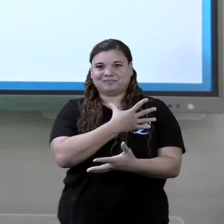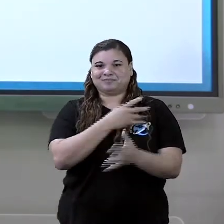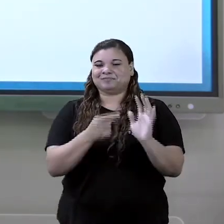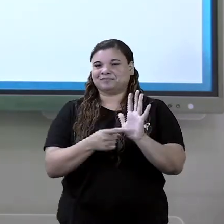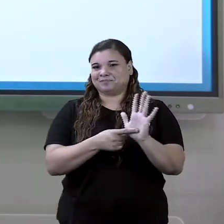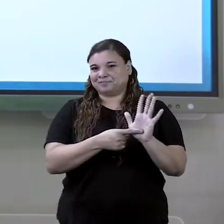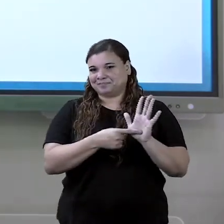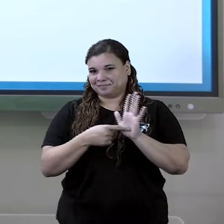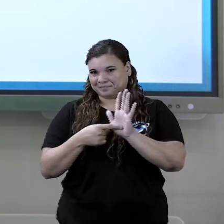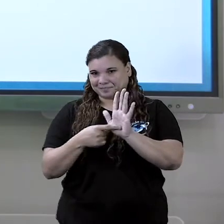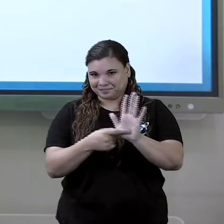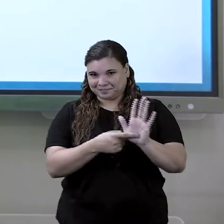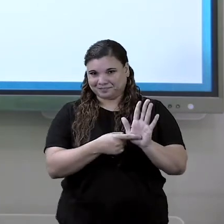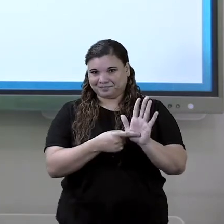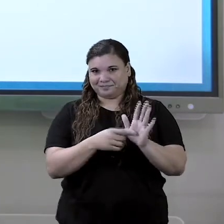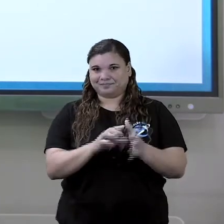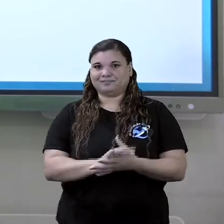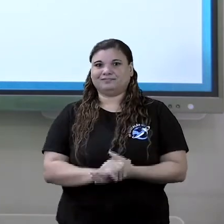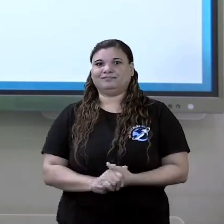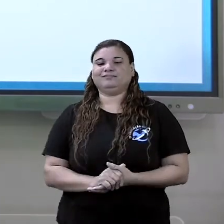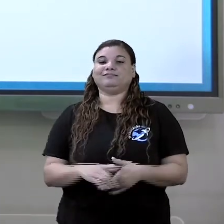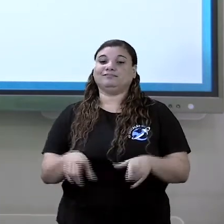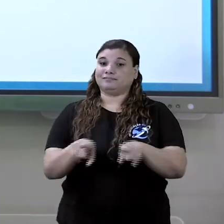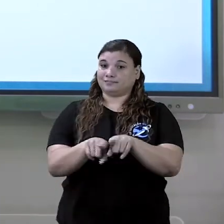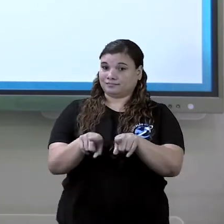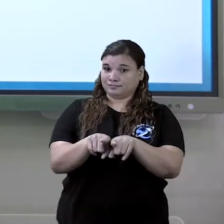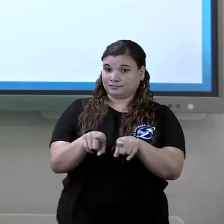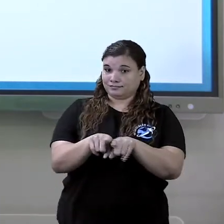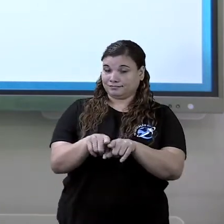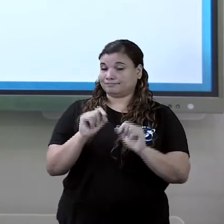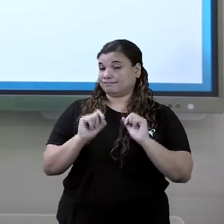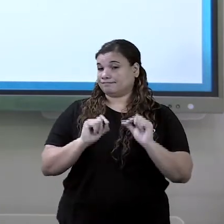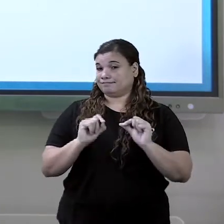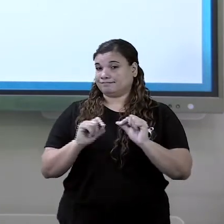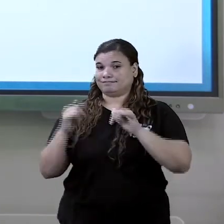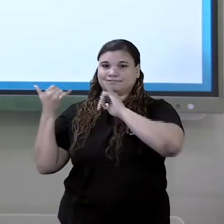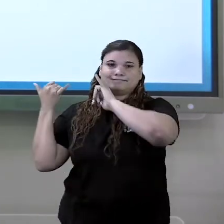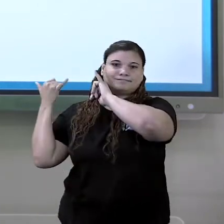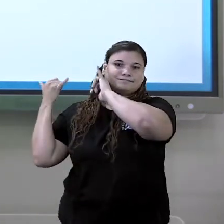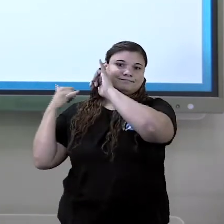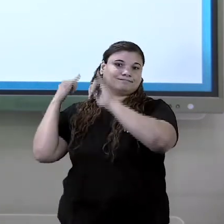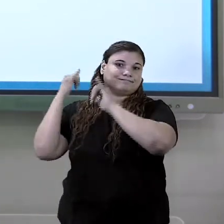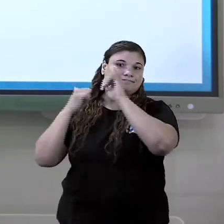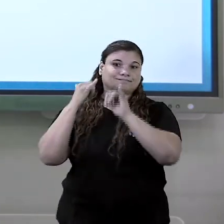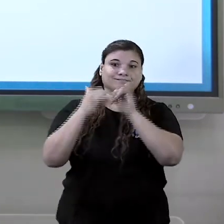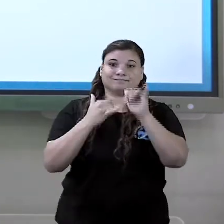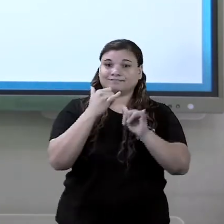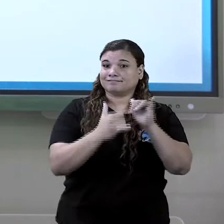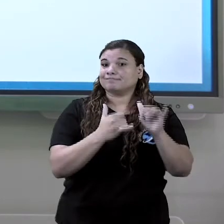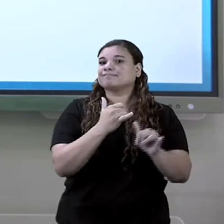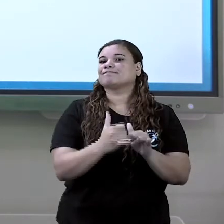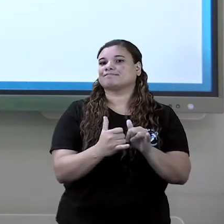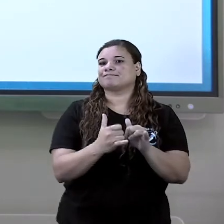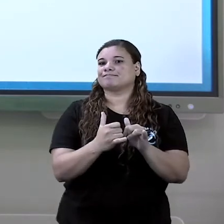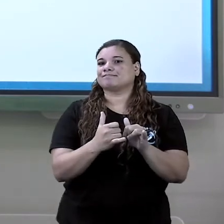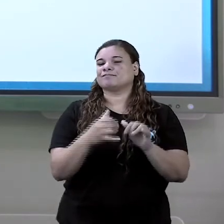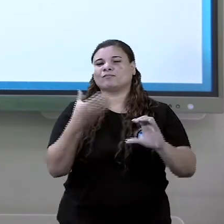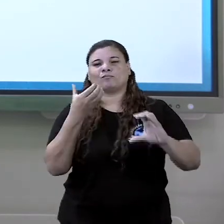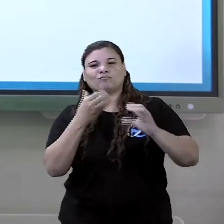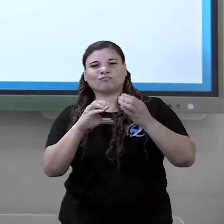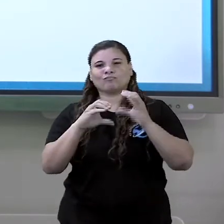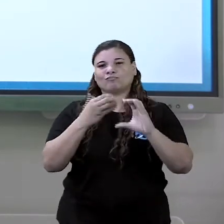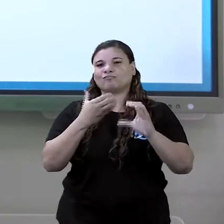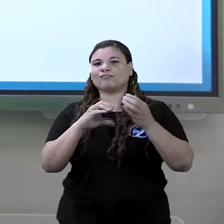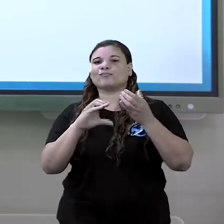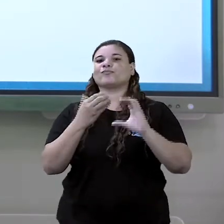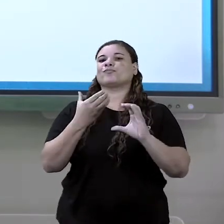Quando também nós falamos sobre as lendas, sobre as parlendas, sobre as